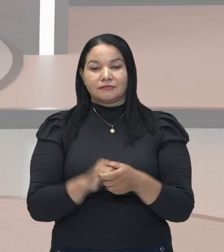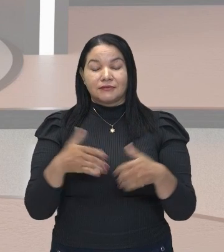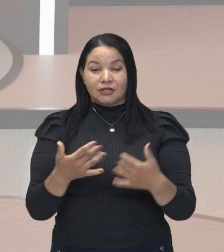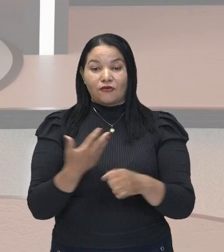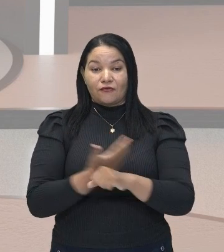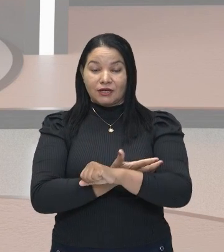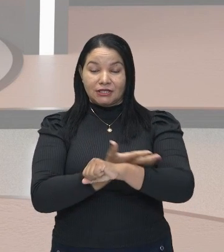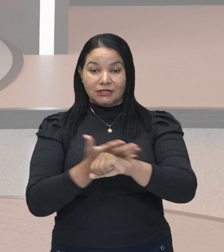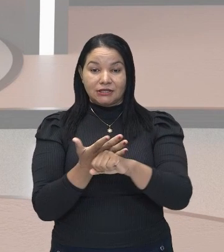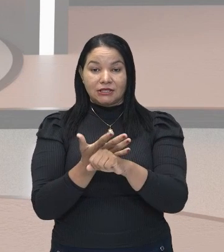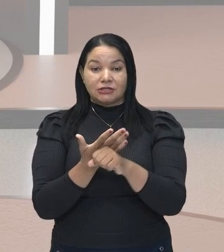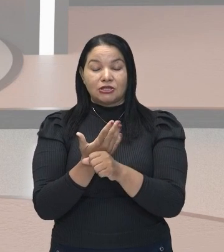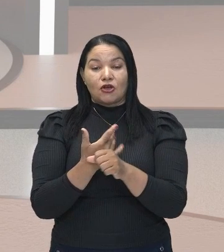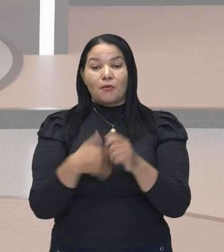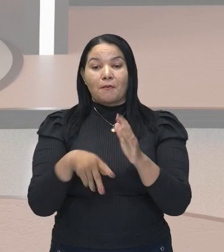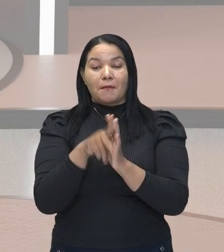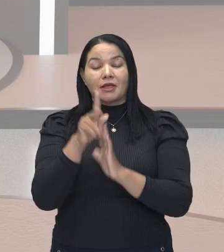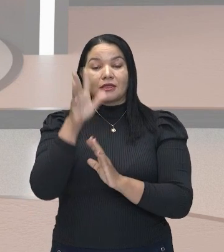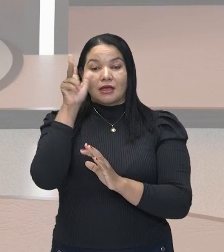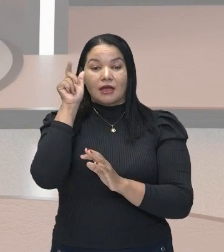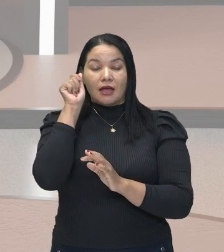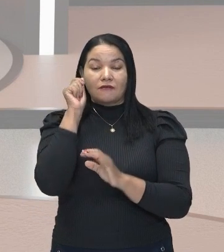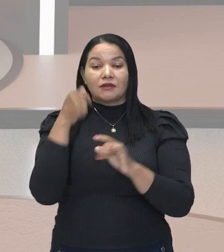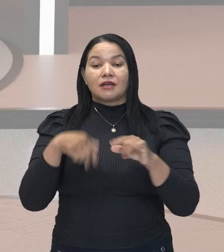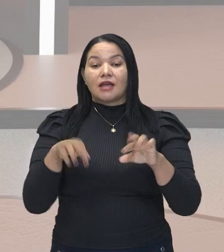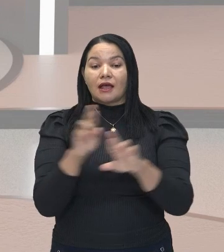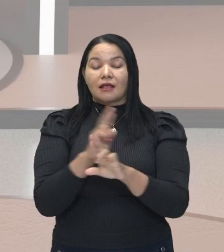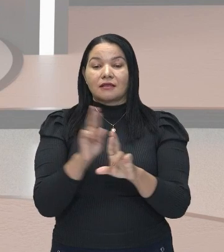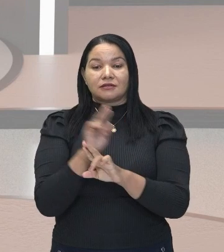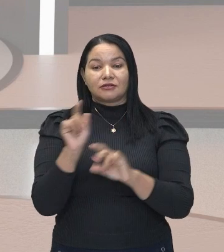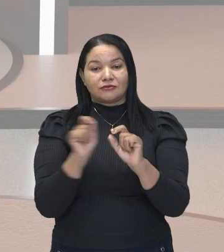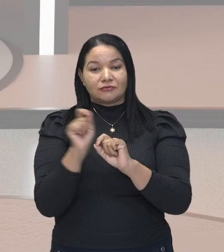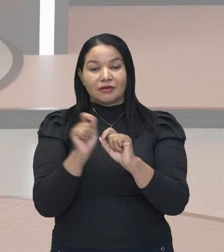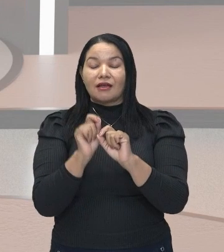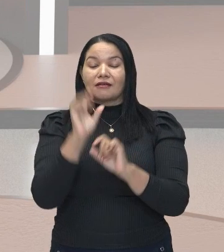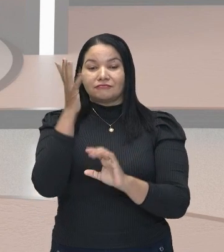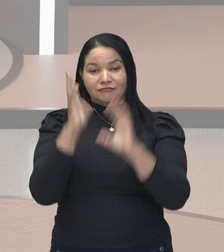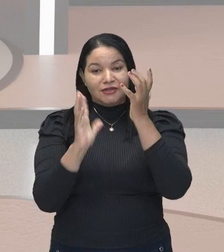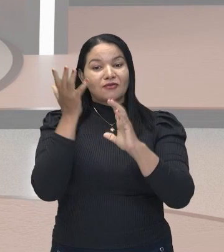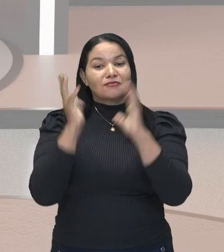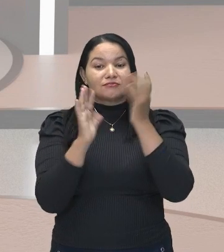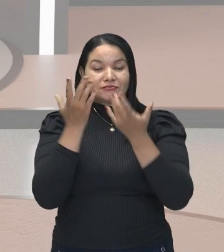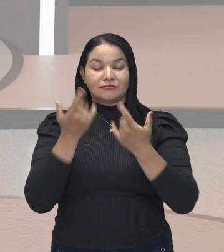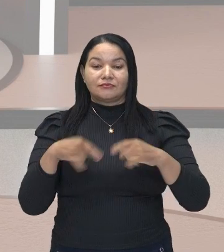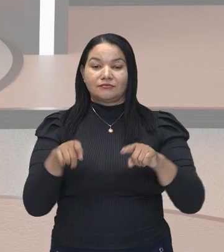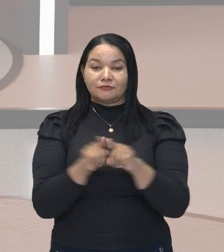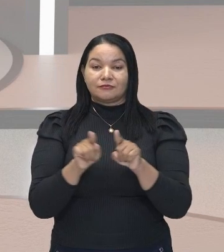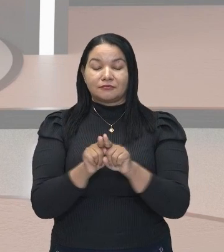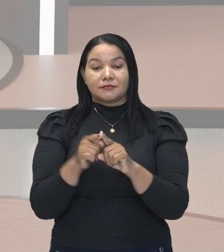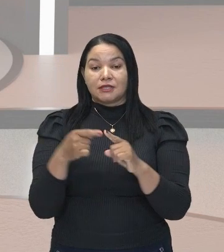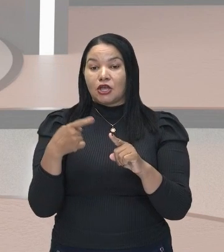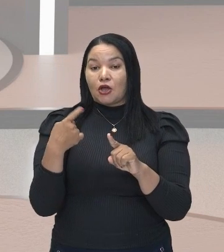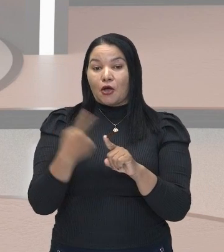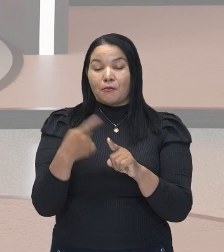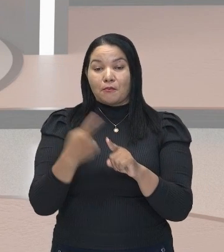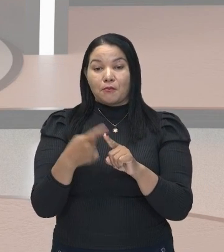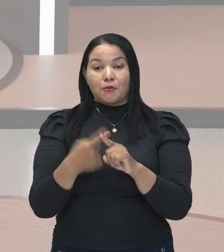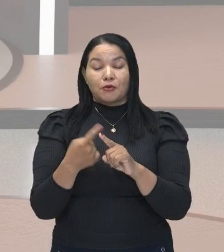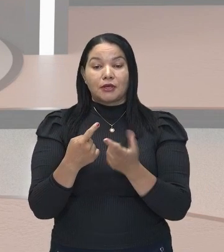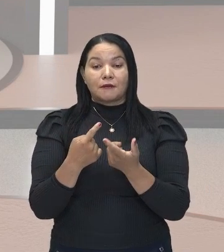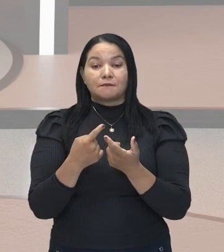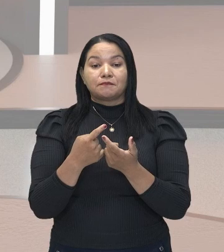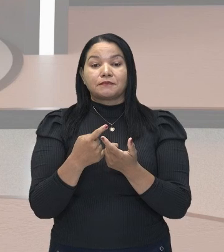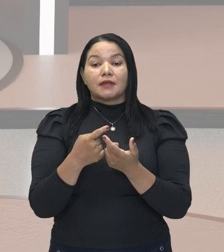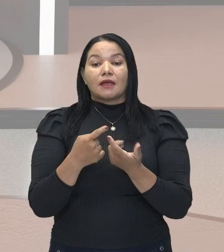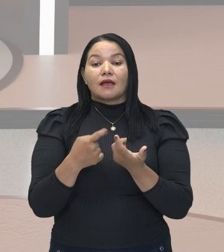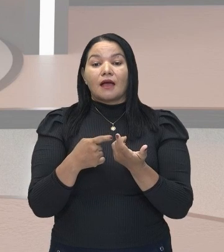africana, ela possui essa forte relação com os climas, né, que o continente africano ele vai apresentar e também com a